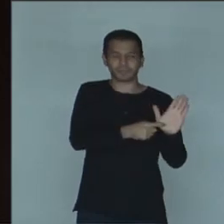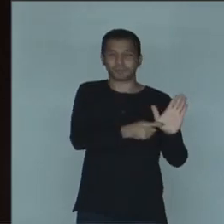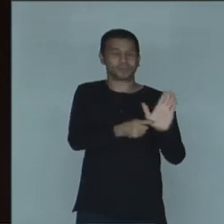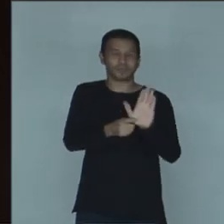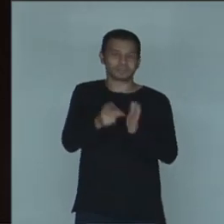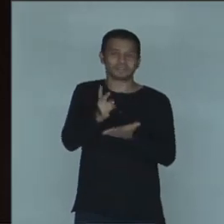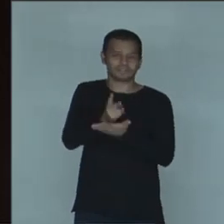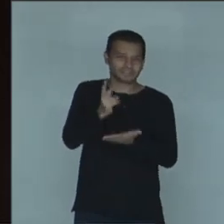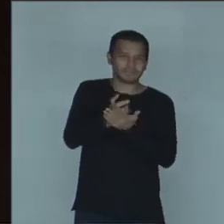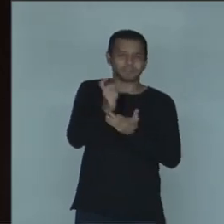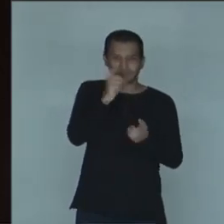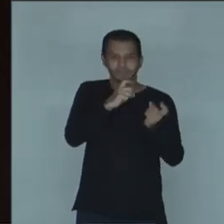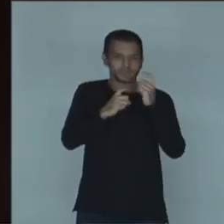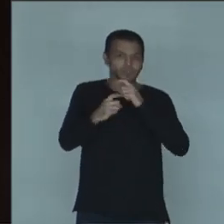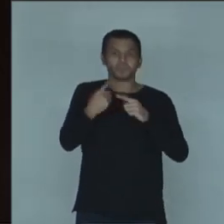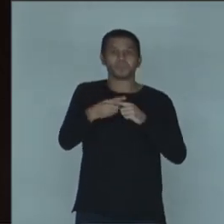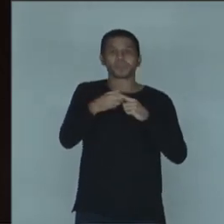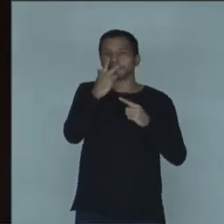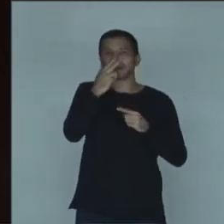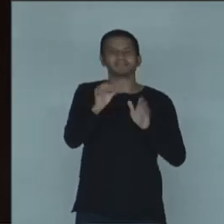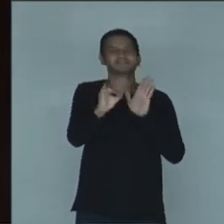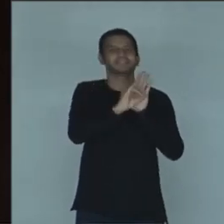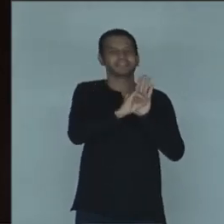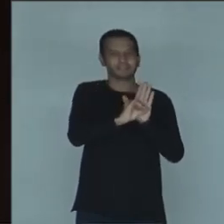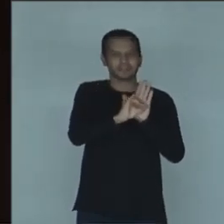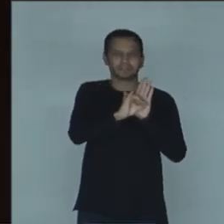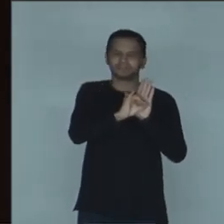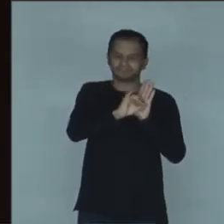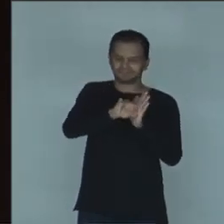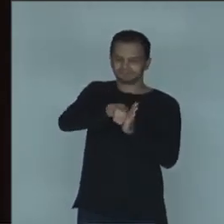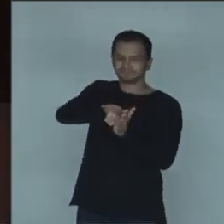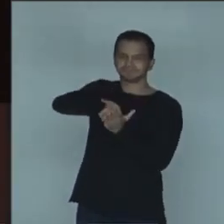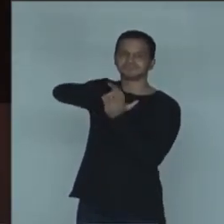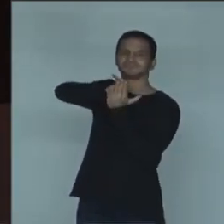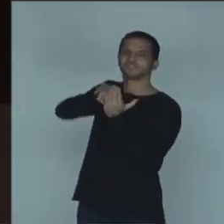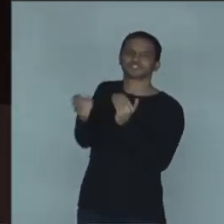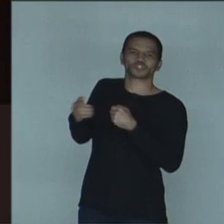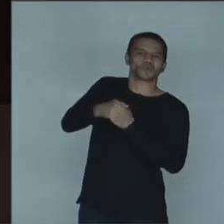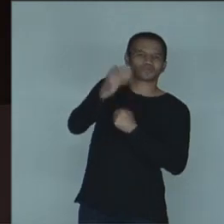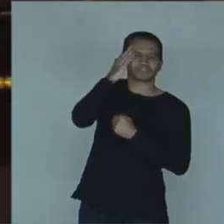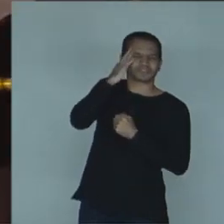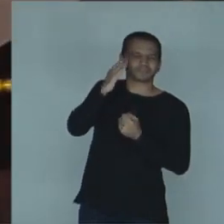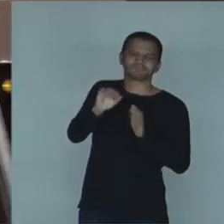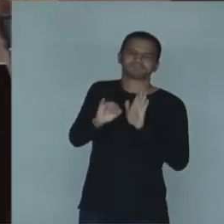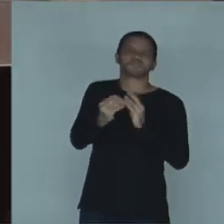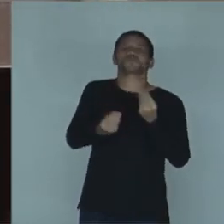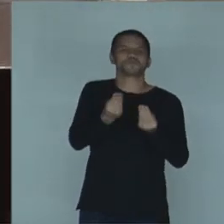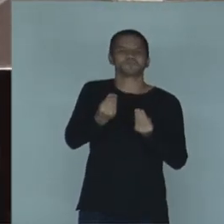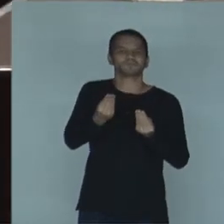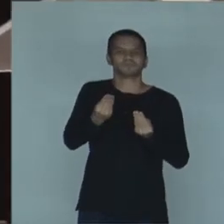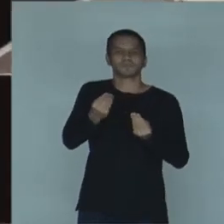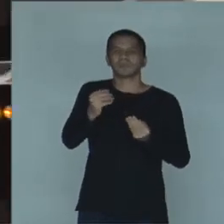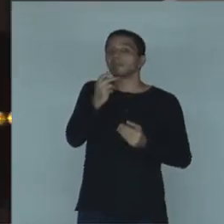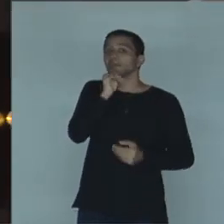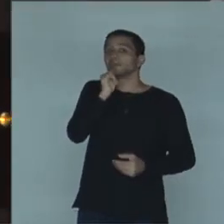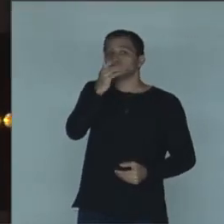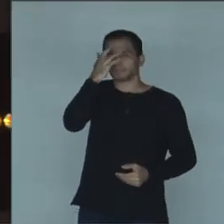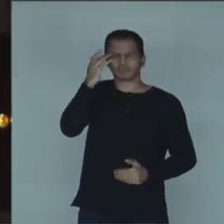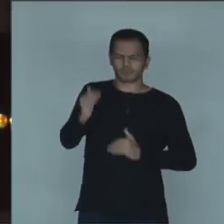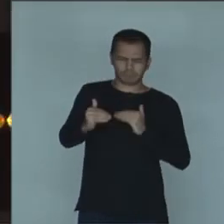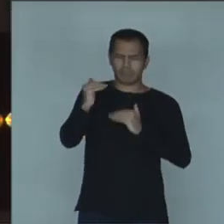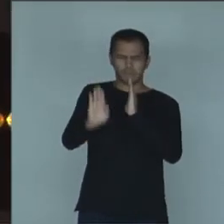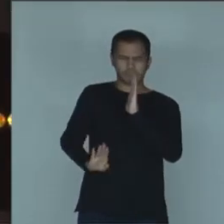revelar para as pessoas quem você é é uma pessoa que chega no patamar lá em cima